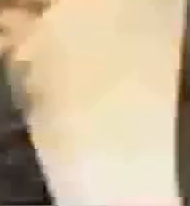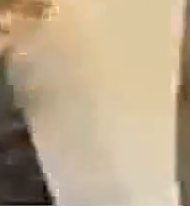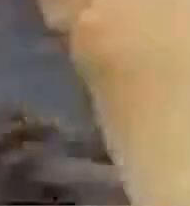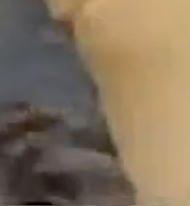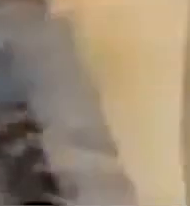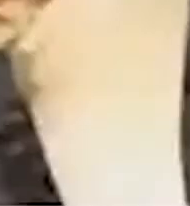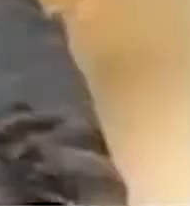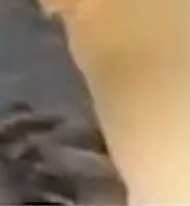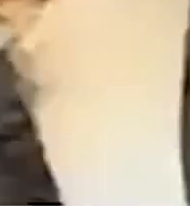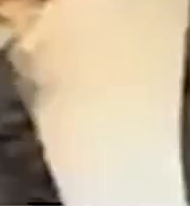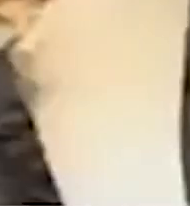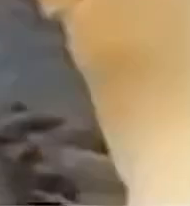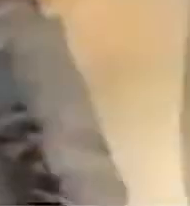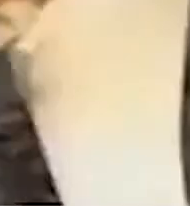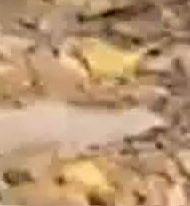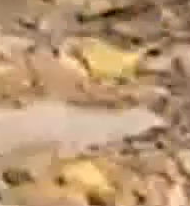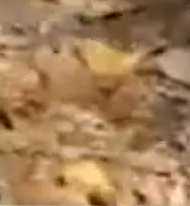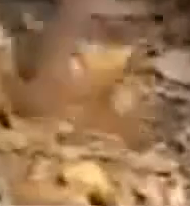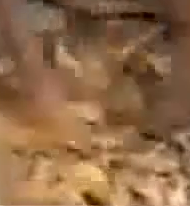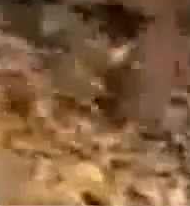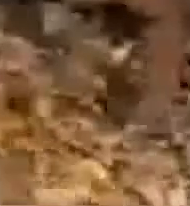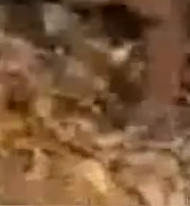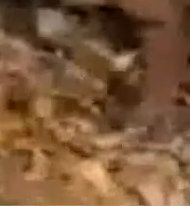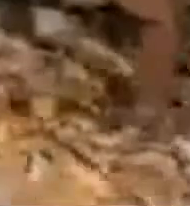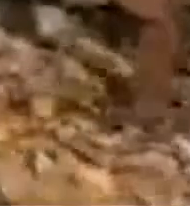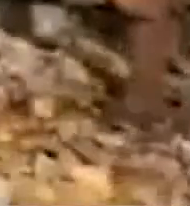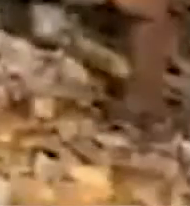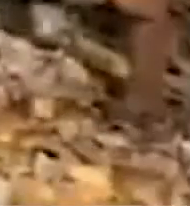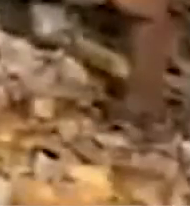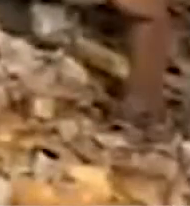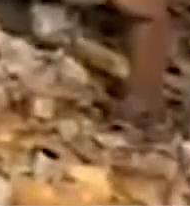ficou sua vez vai causar